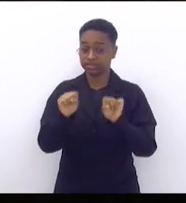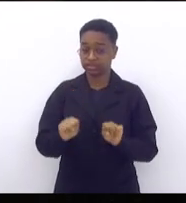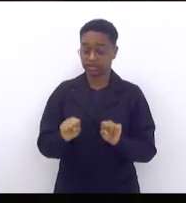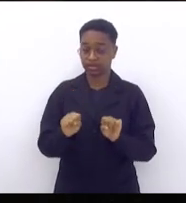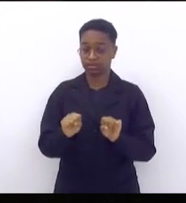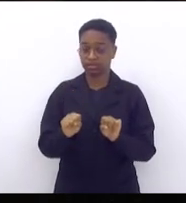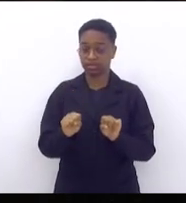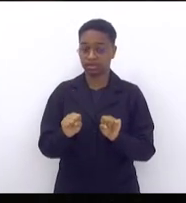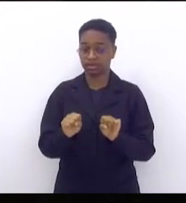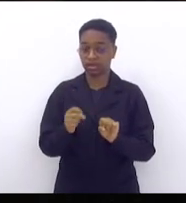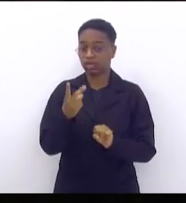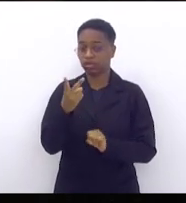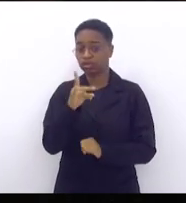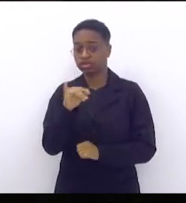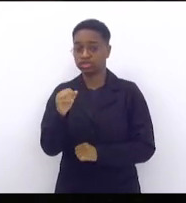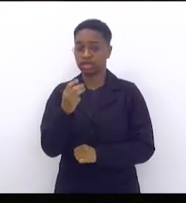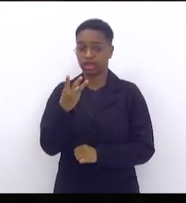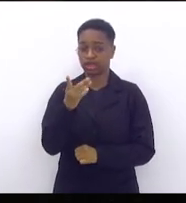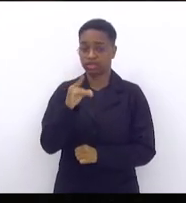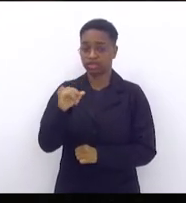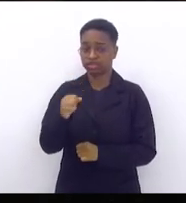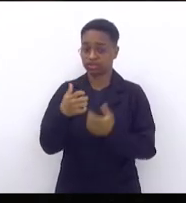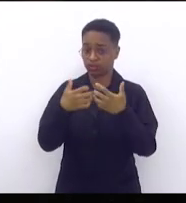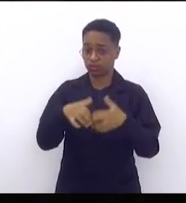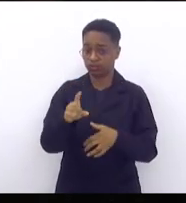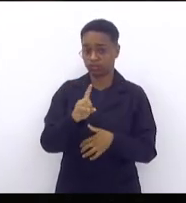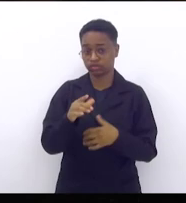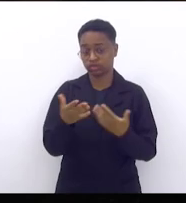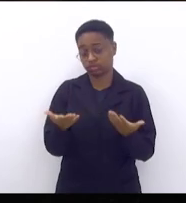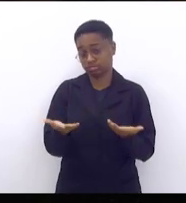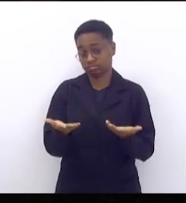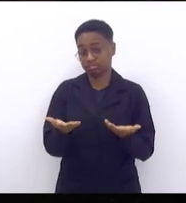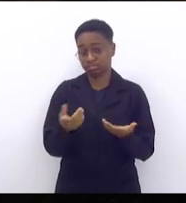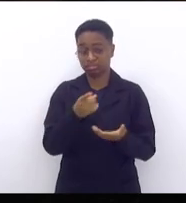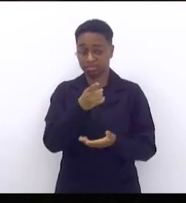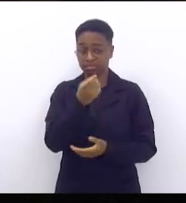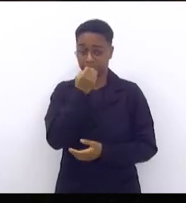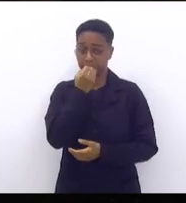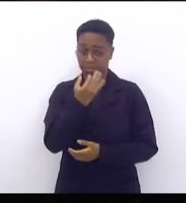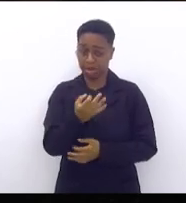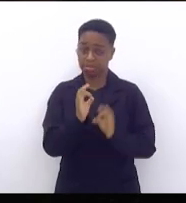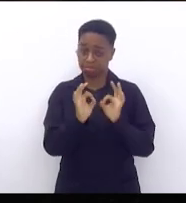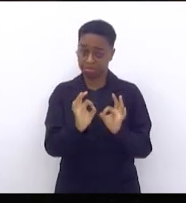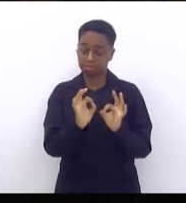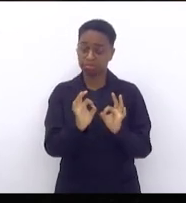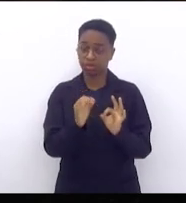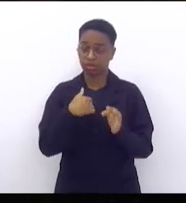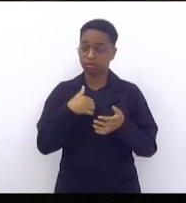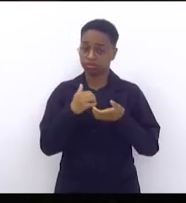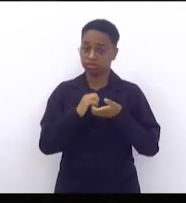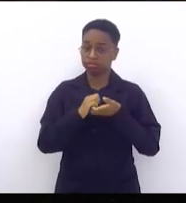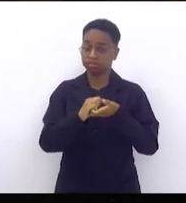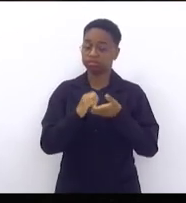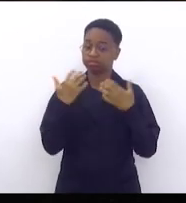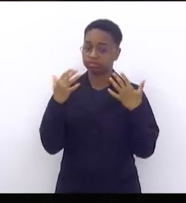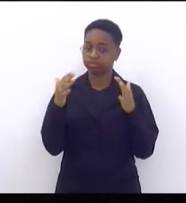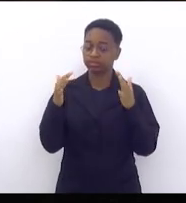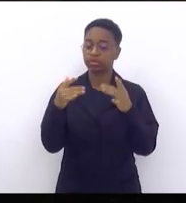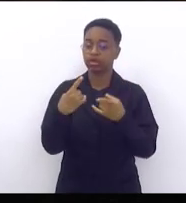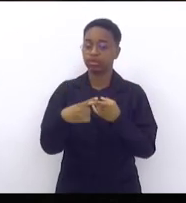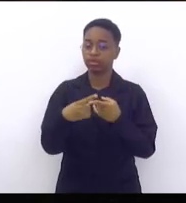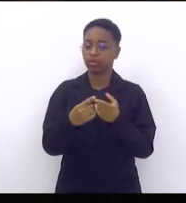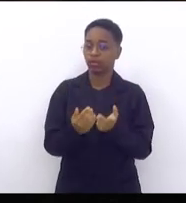ar 2, 3 dias. Né? Então, o senhor fez muito bem, estou lhe cumprimentando por ter